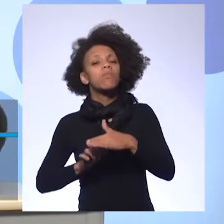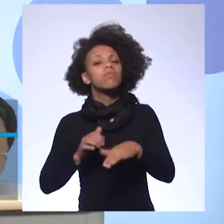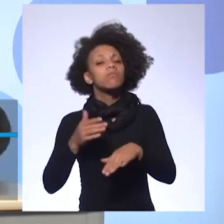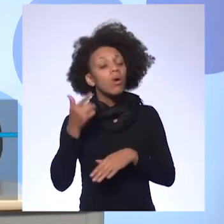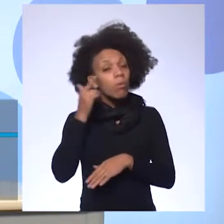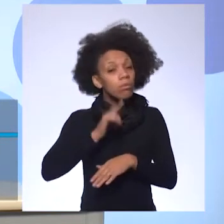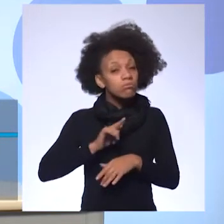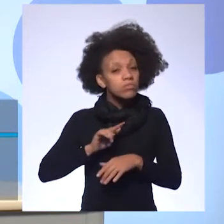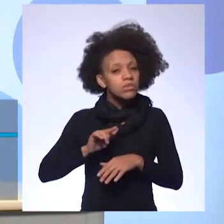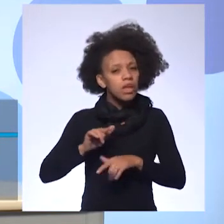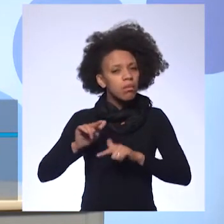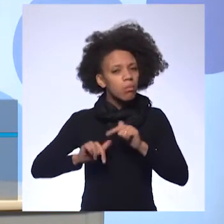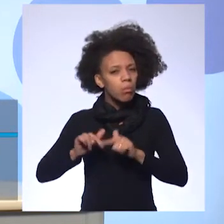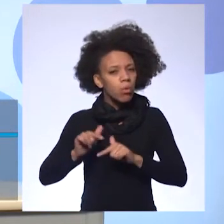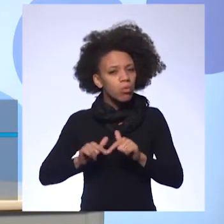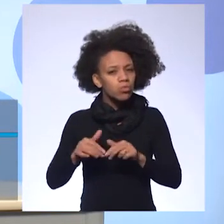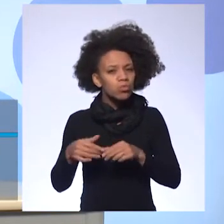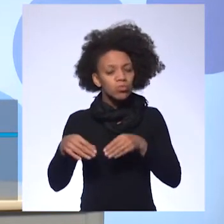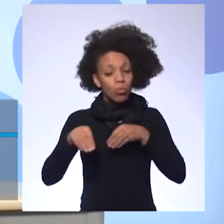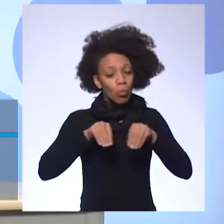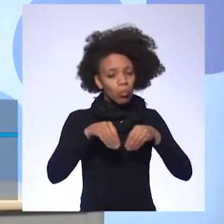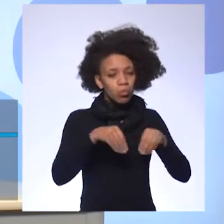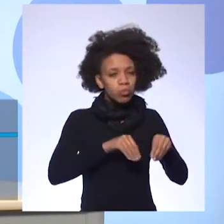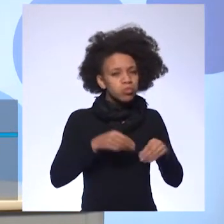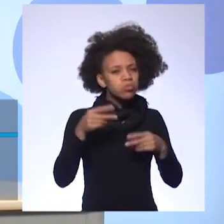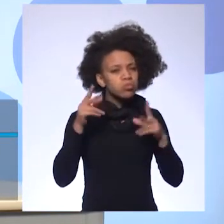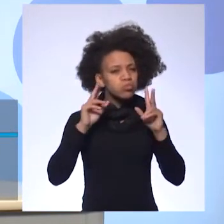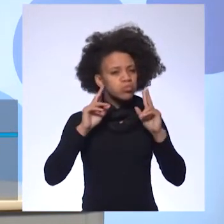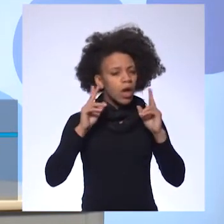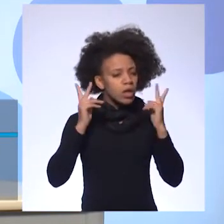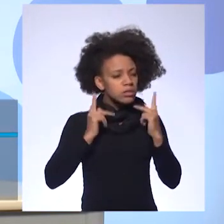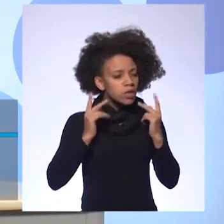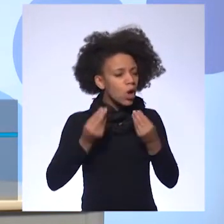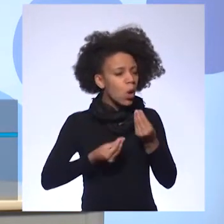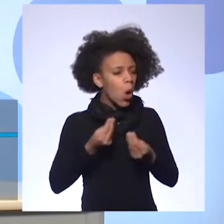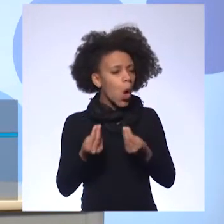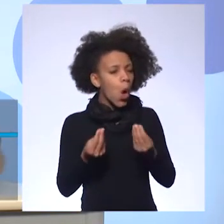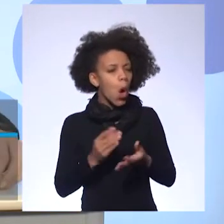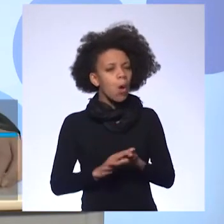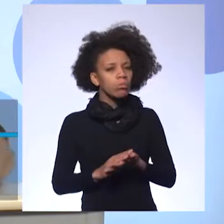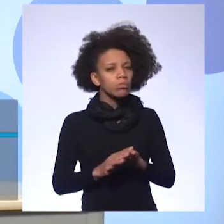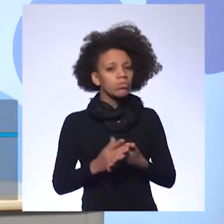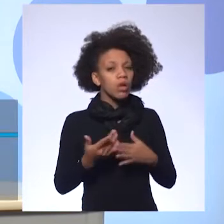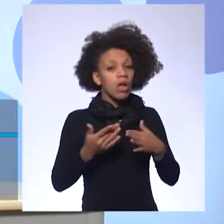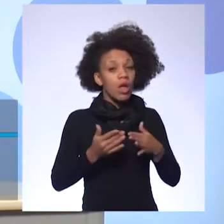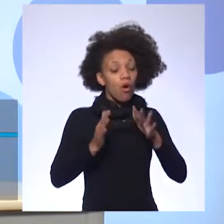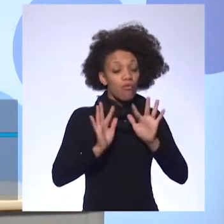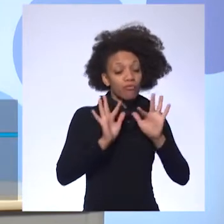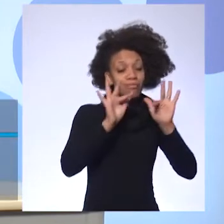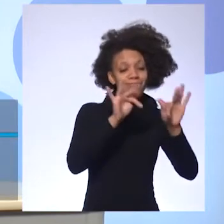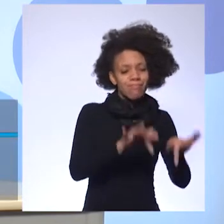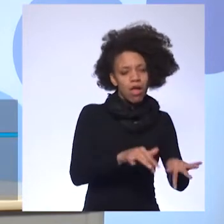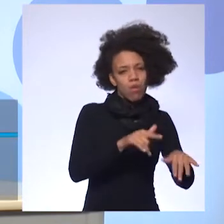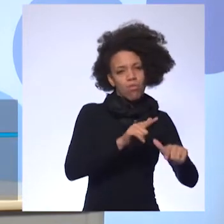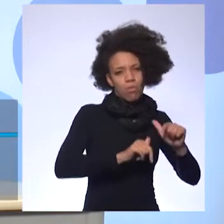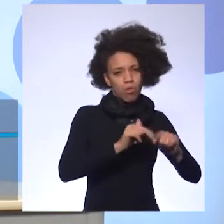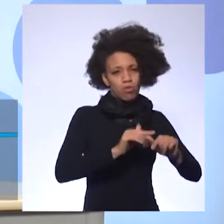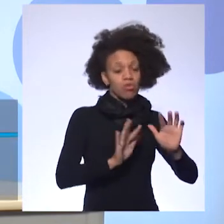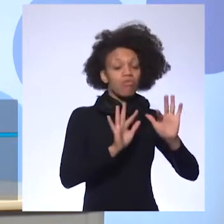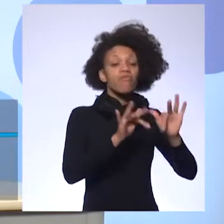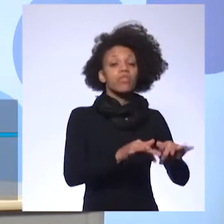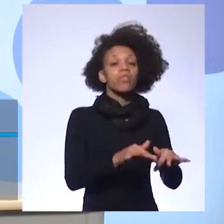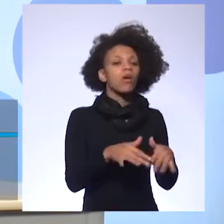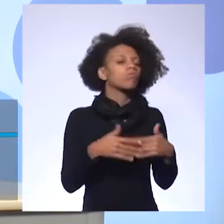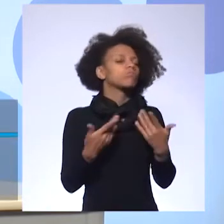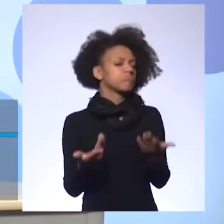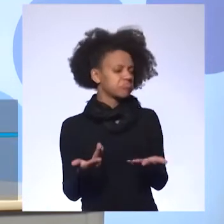está coletando esses recursos naturais e como será o local pós essa coleta, né, desse recurso natural. Então, é